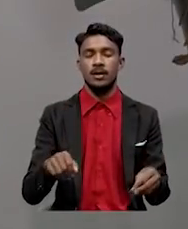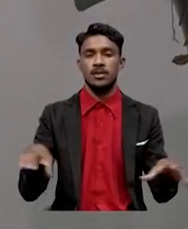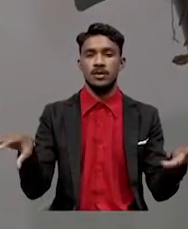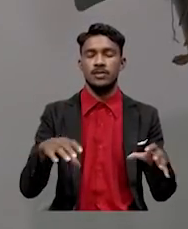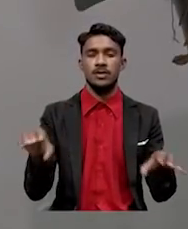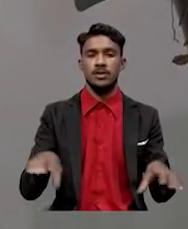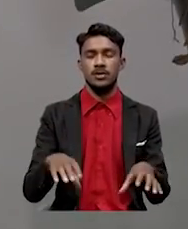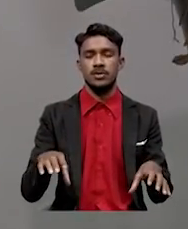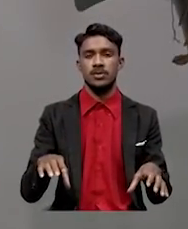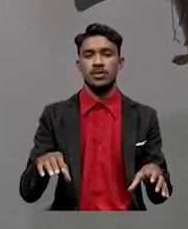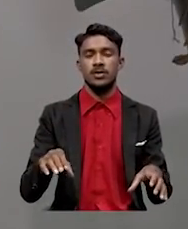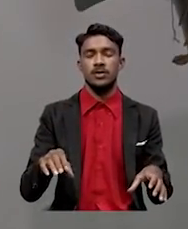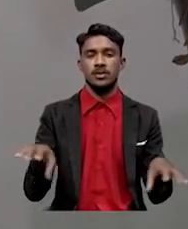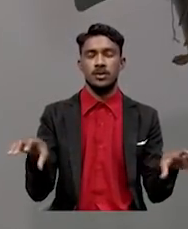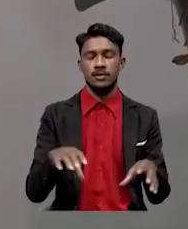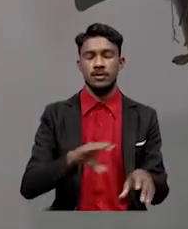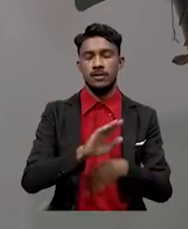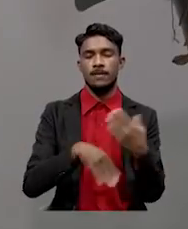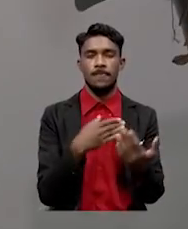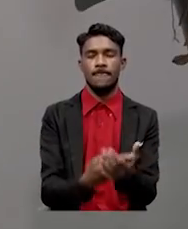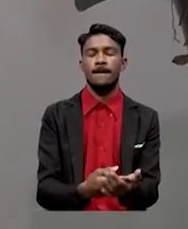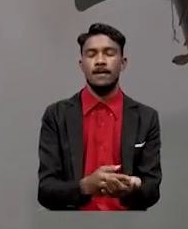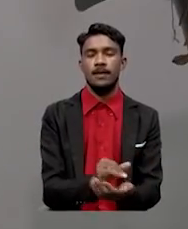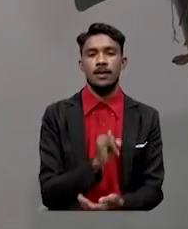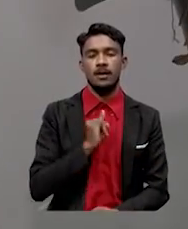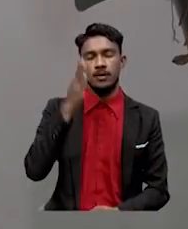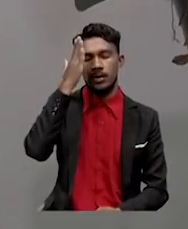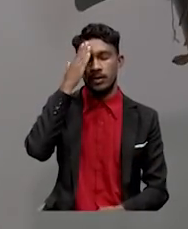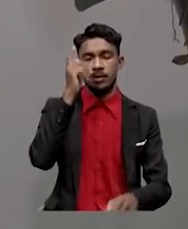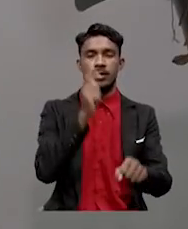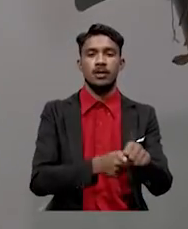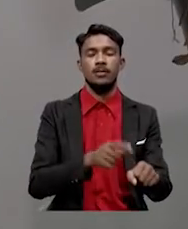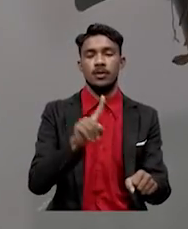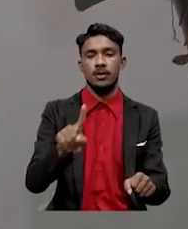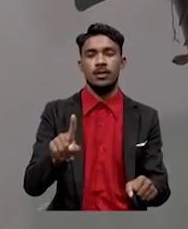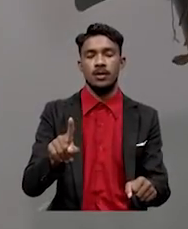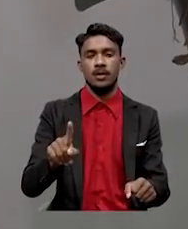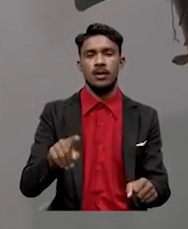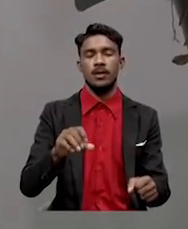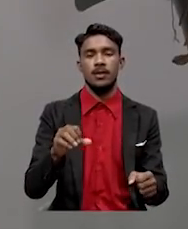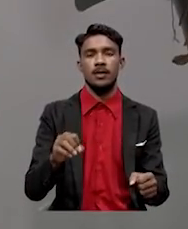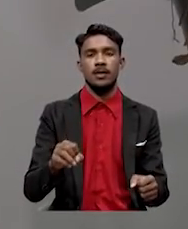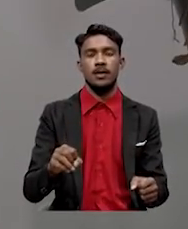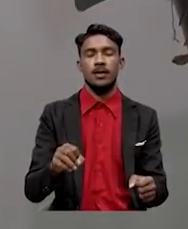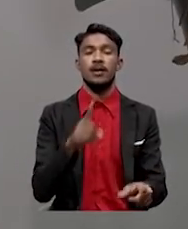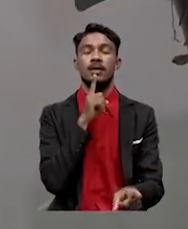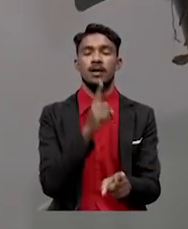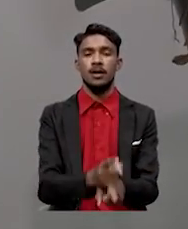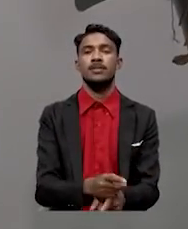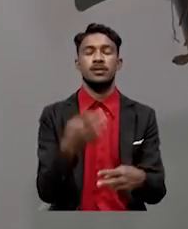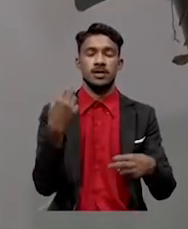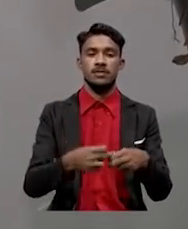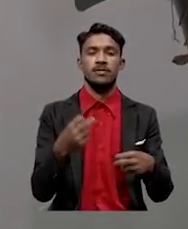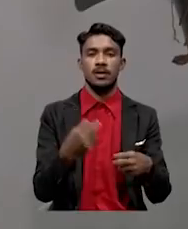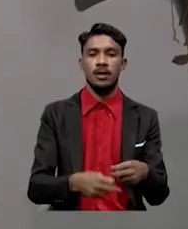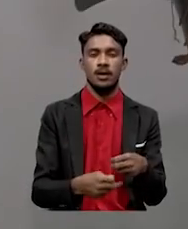institucional. Nem é uma situação de muito delicado. Depende agora da